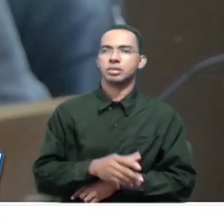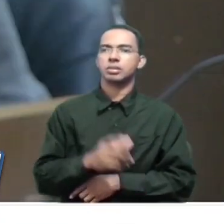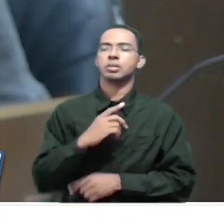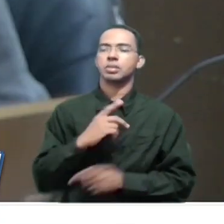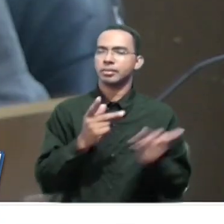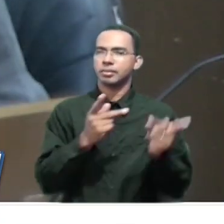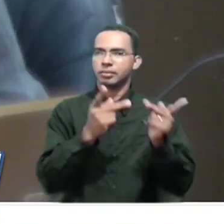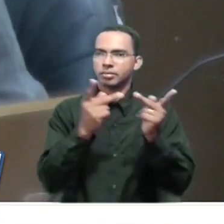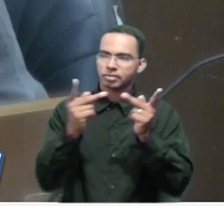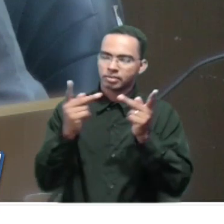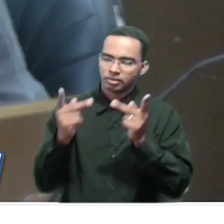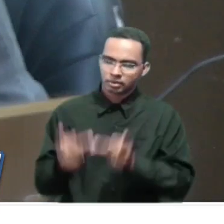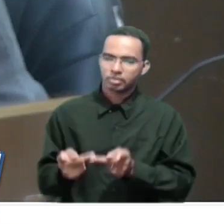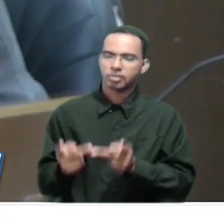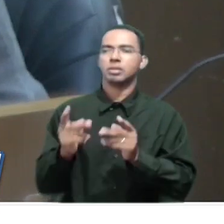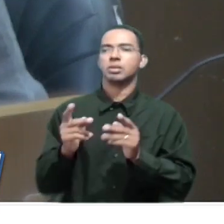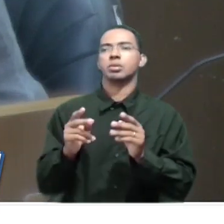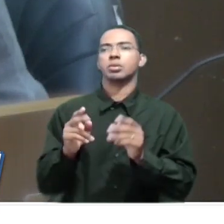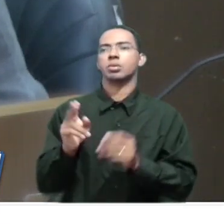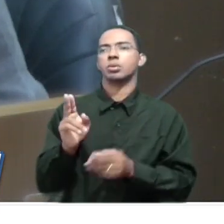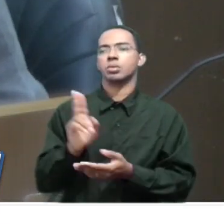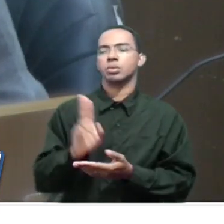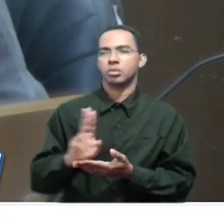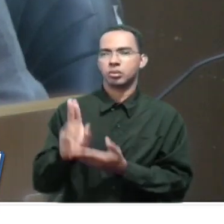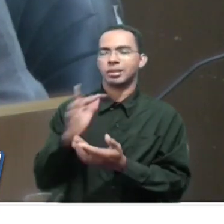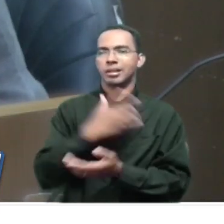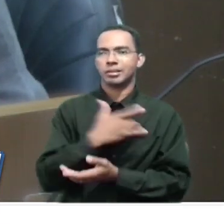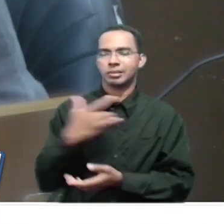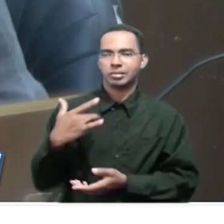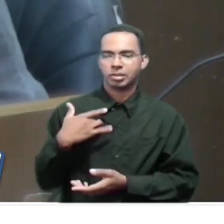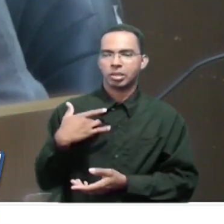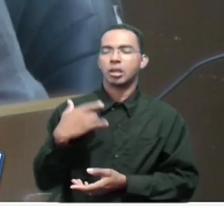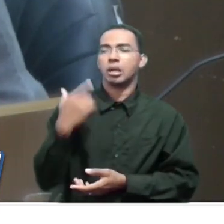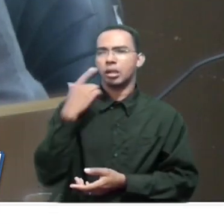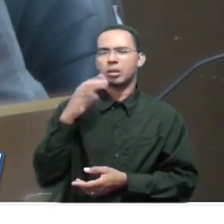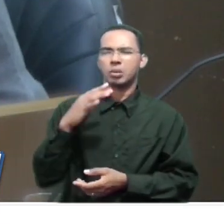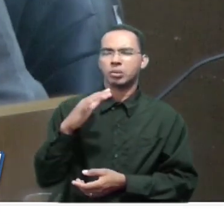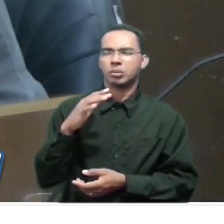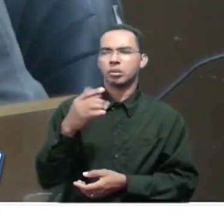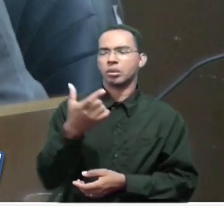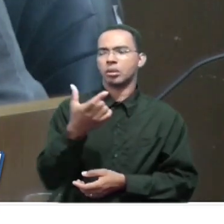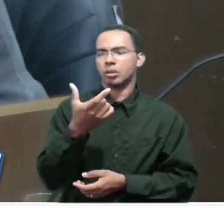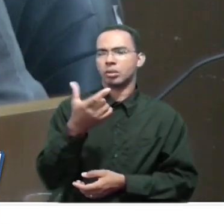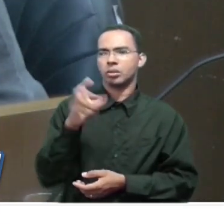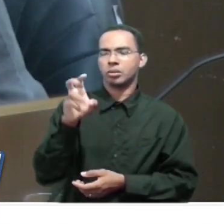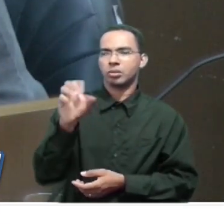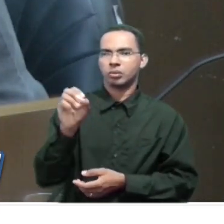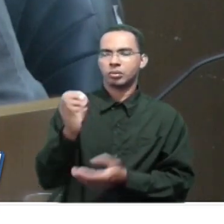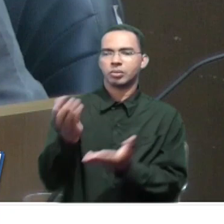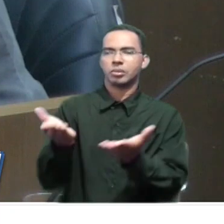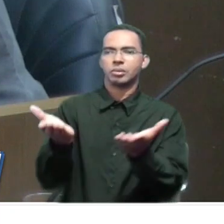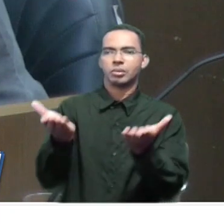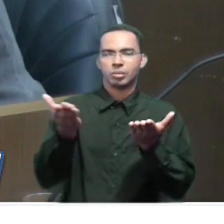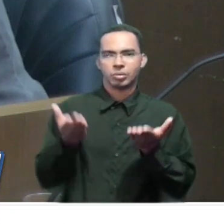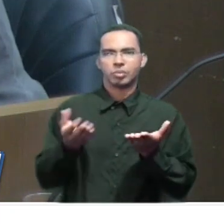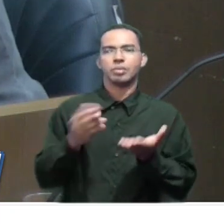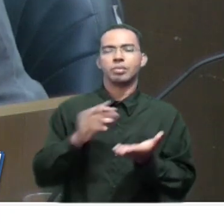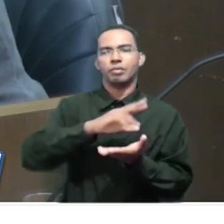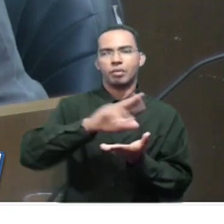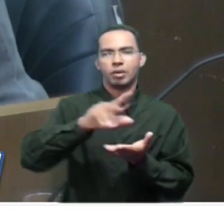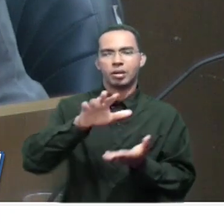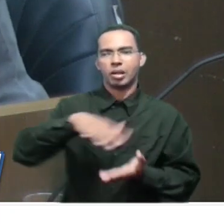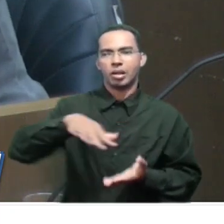visitado as unidades de saúde. Eu tenho mais de 250 requerimentos, muitos na área